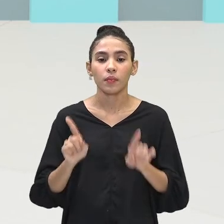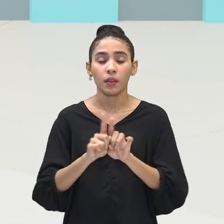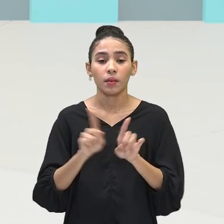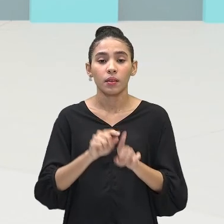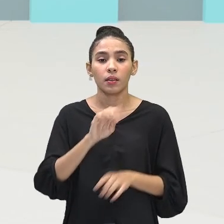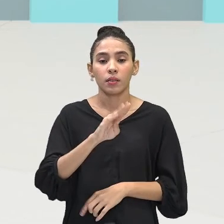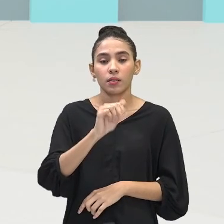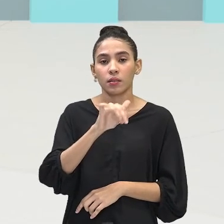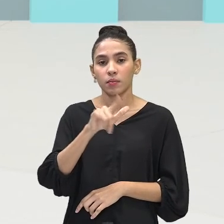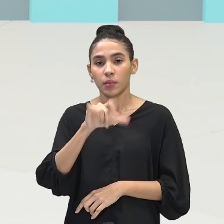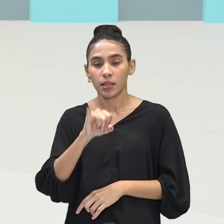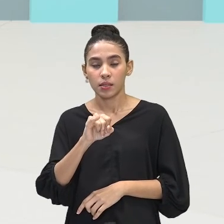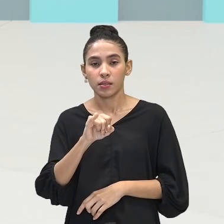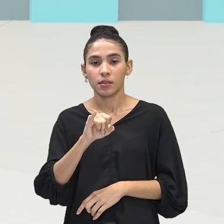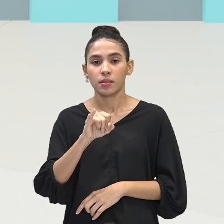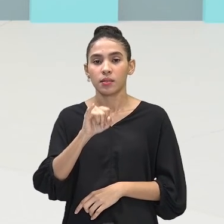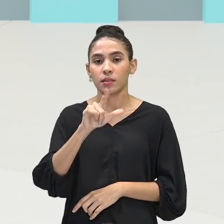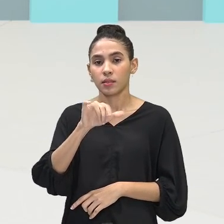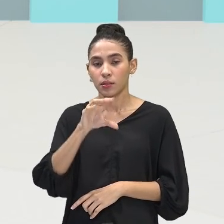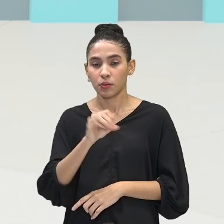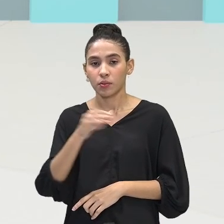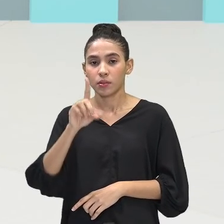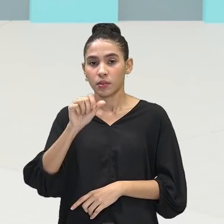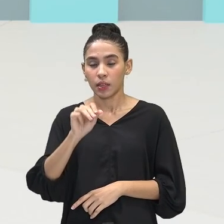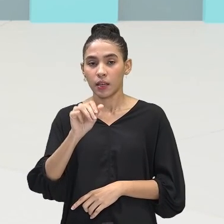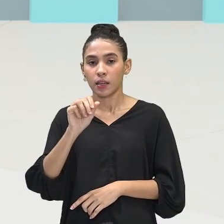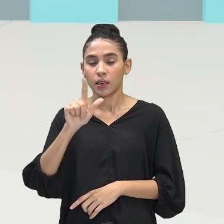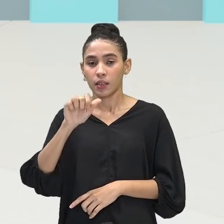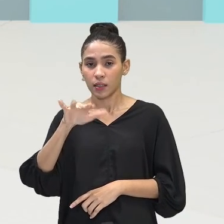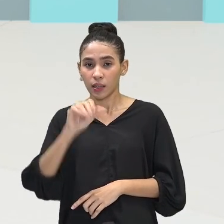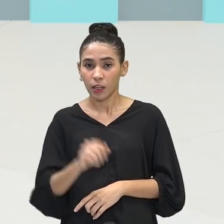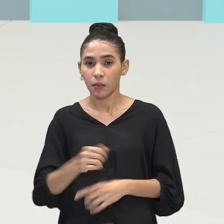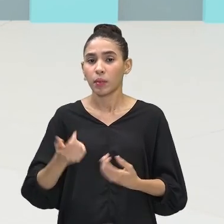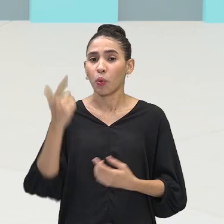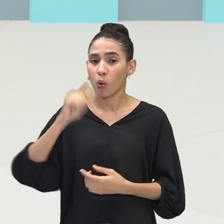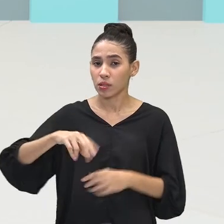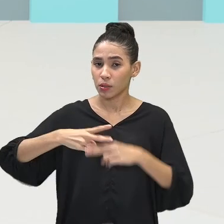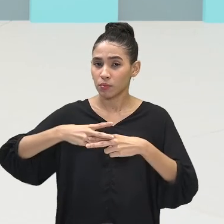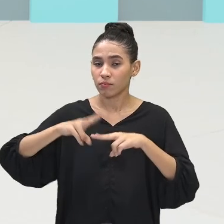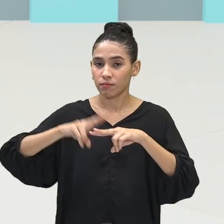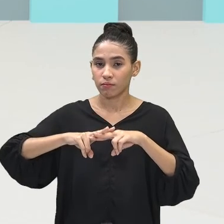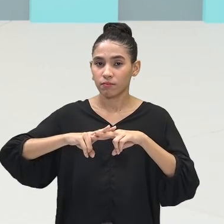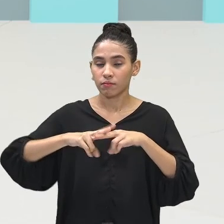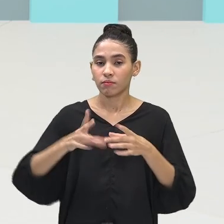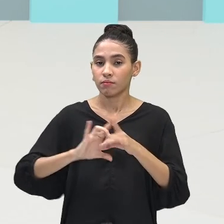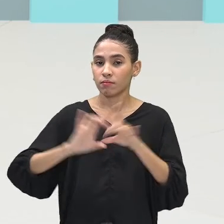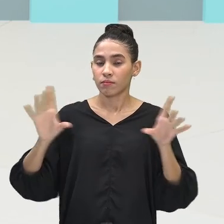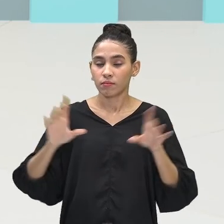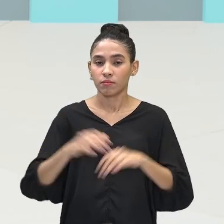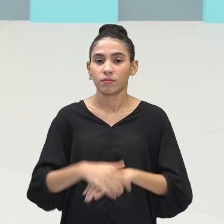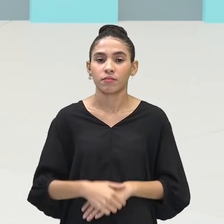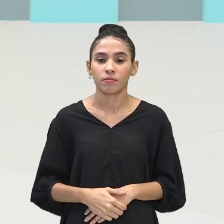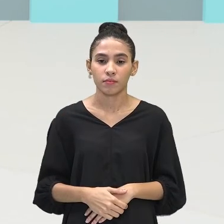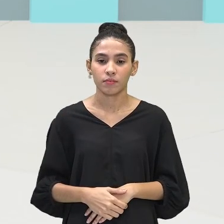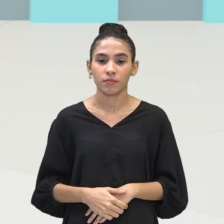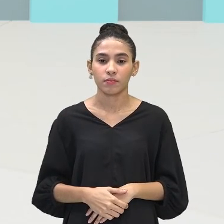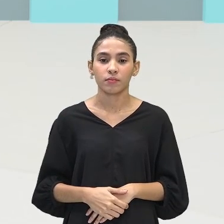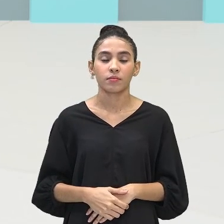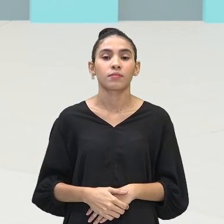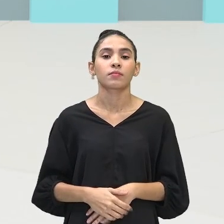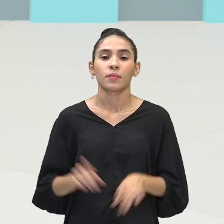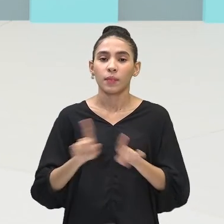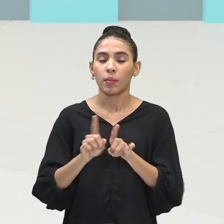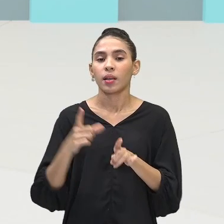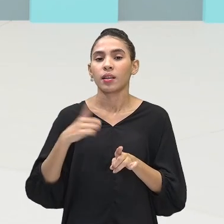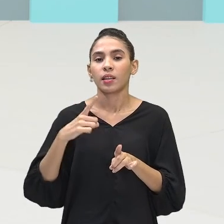vimos Basílio da Gama, que conseguiu se livrar da prisão justamente porque fez um texto aí elogiando o casamento de Marquês de Pombal. E aí ele faz